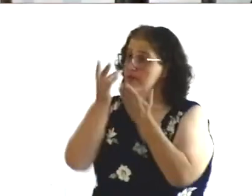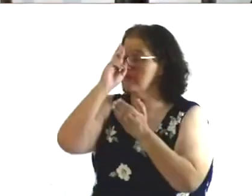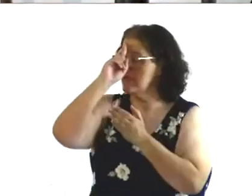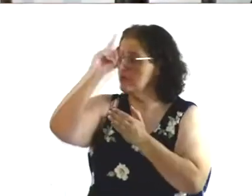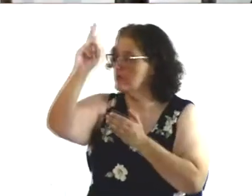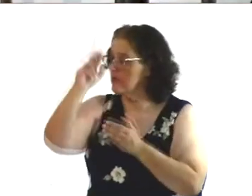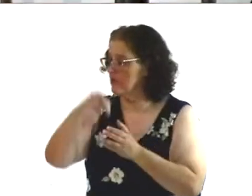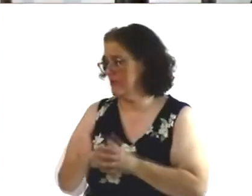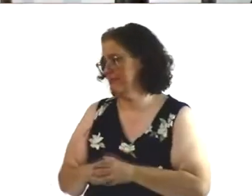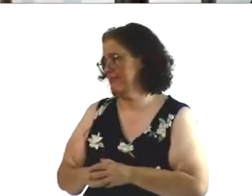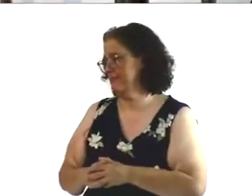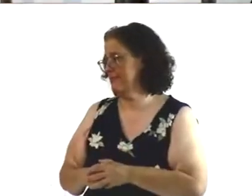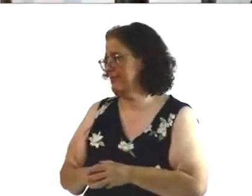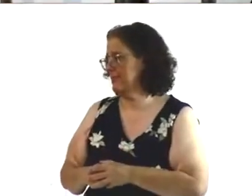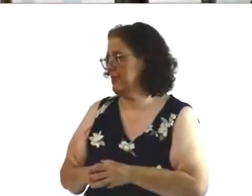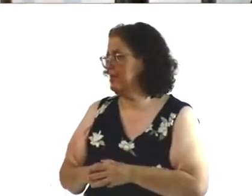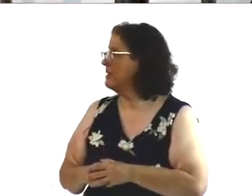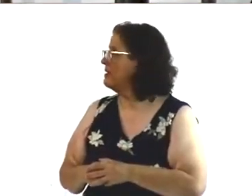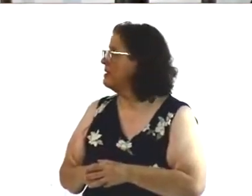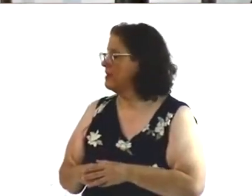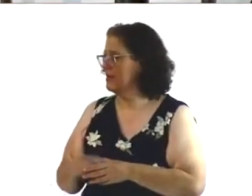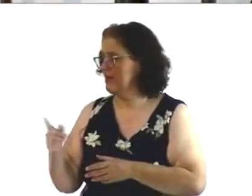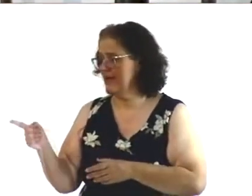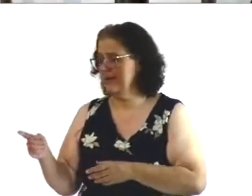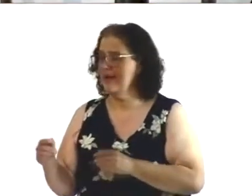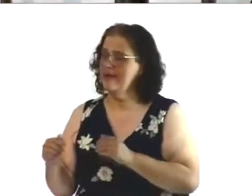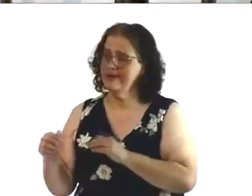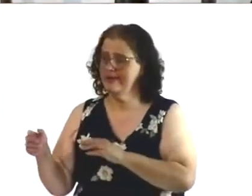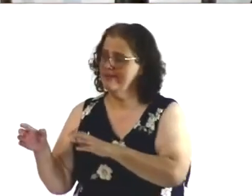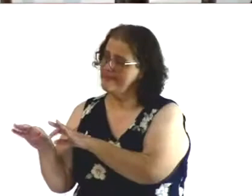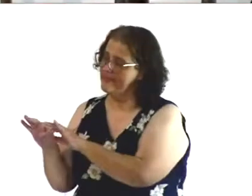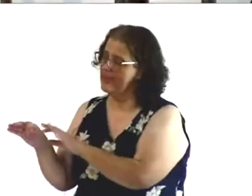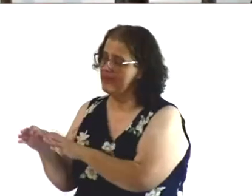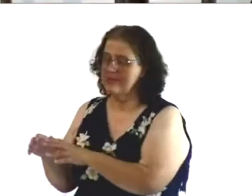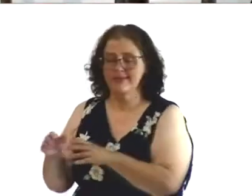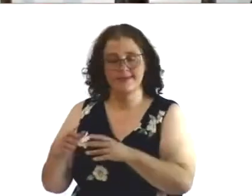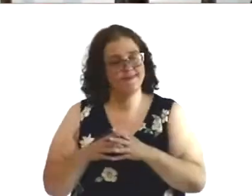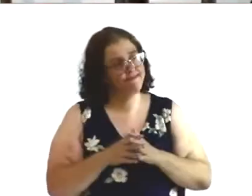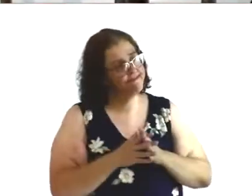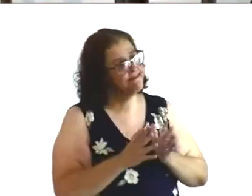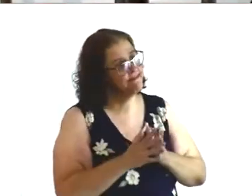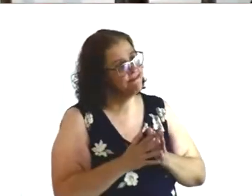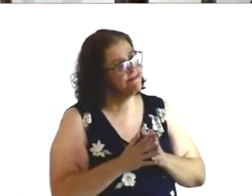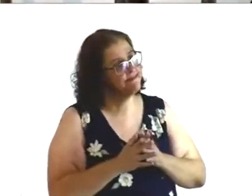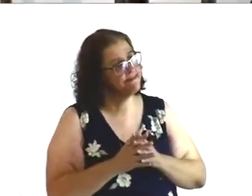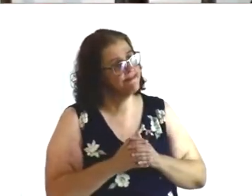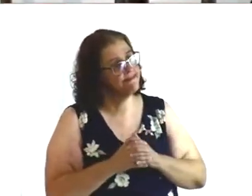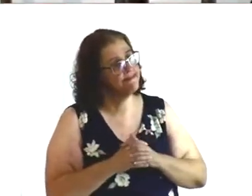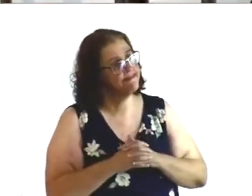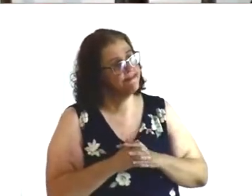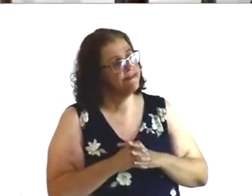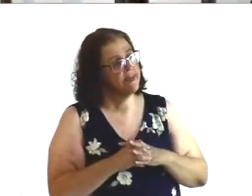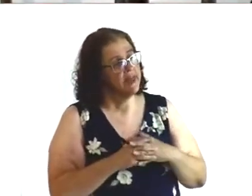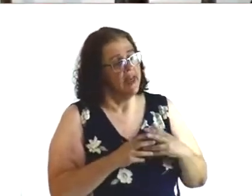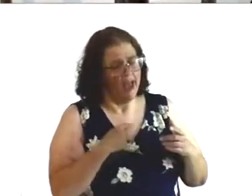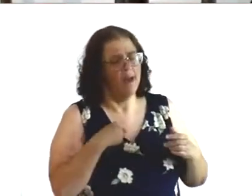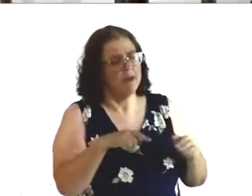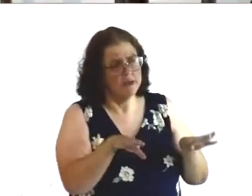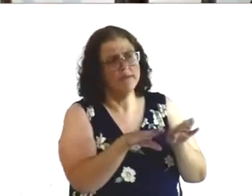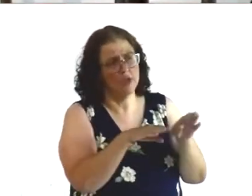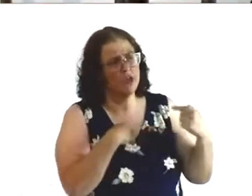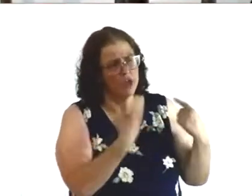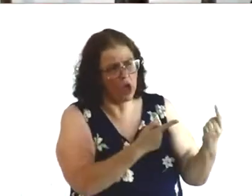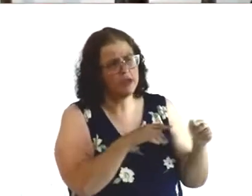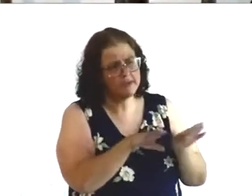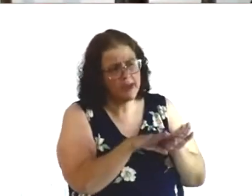a gente servirá também a Deus? Olha a resposta de Josué, não vai dar. Não vai